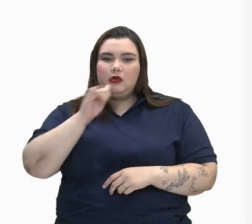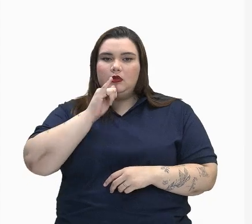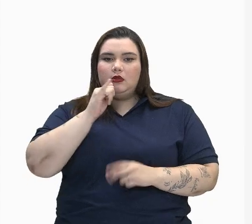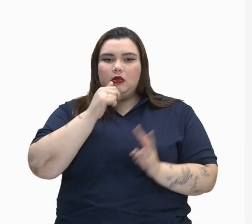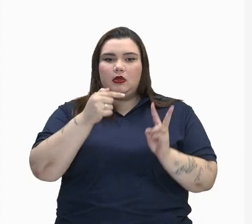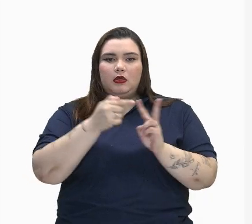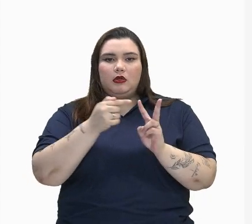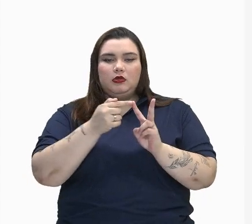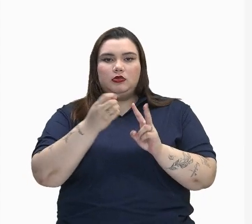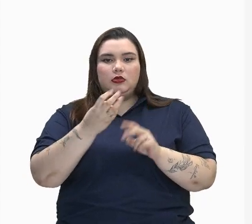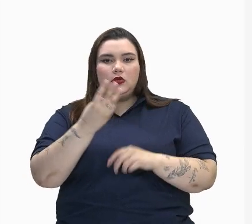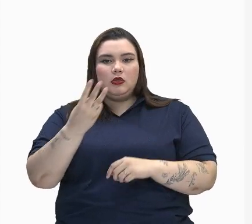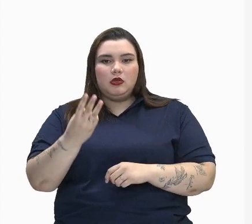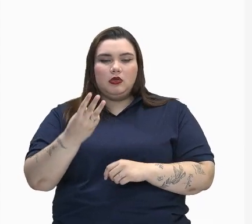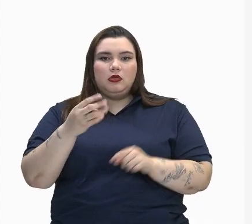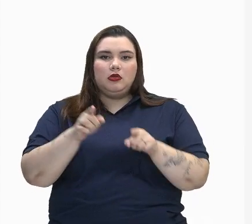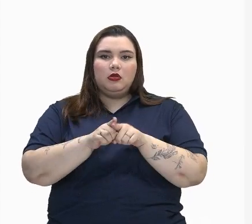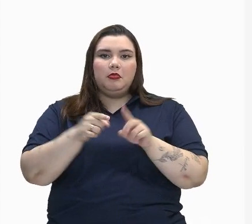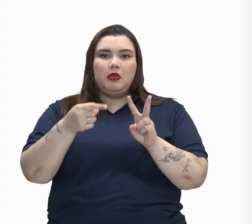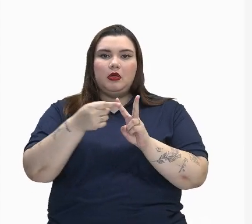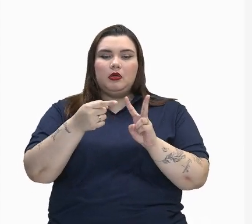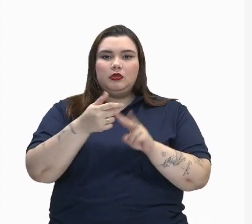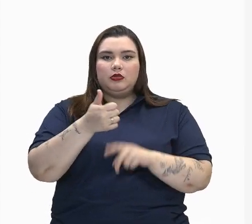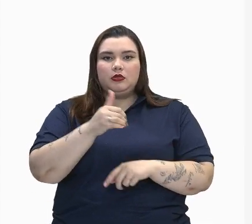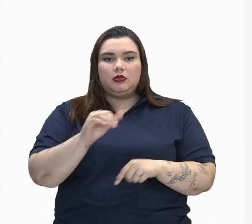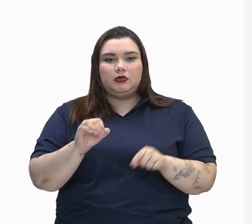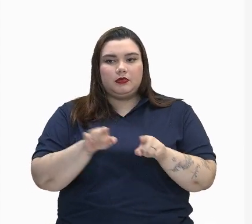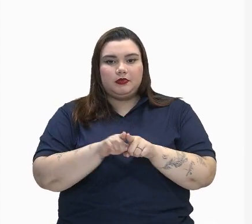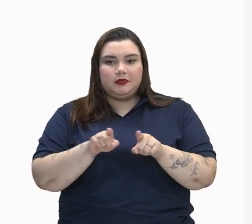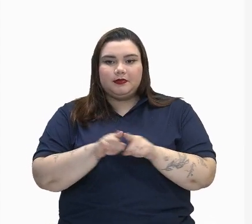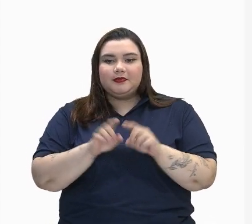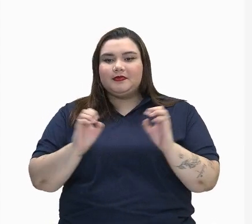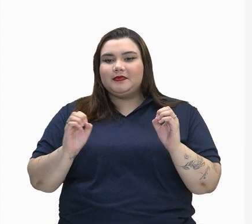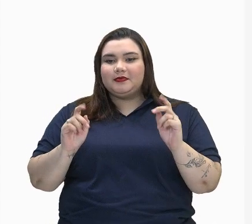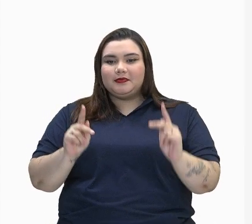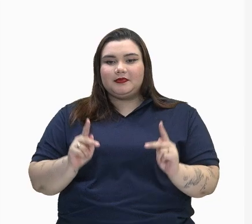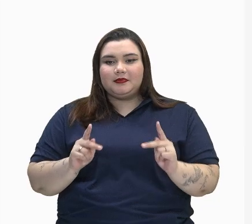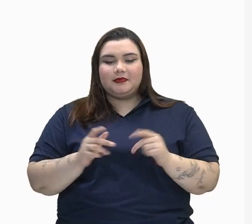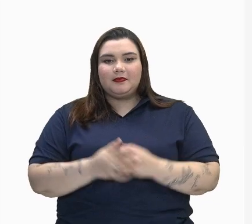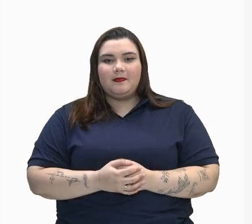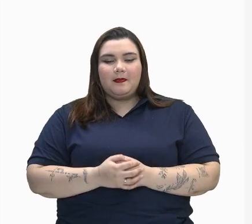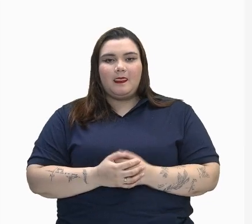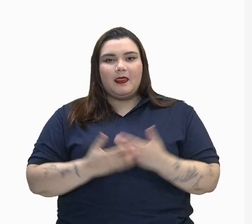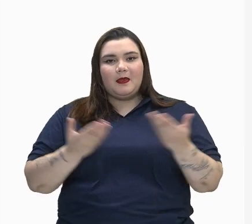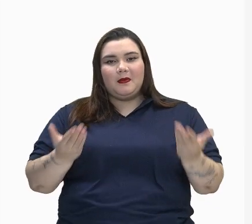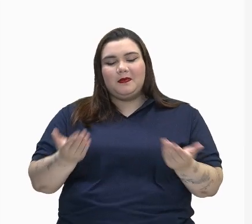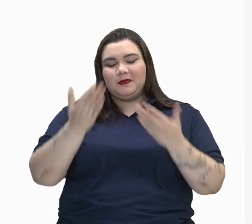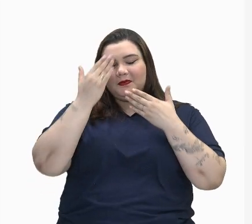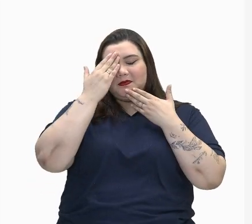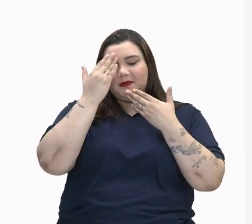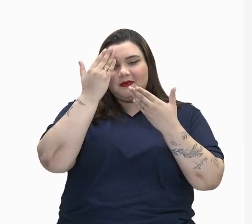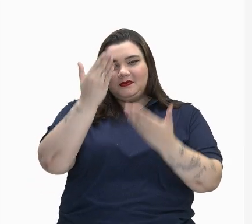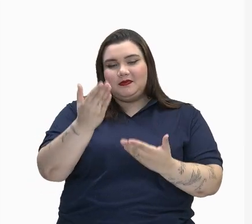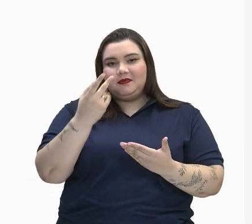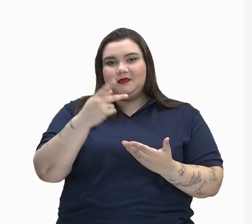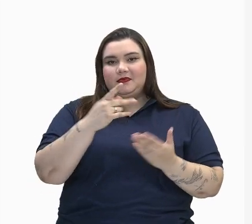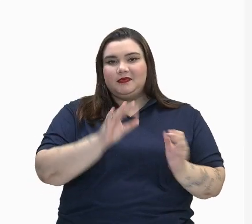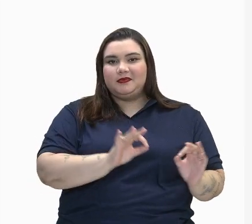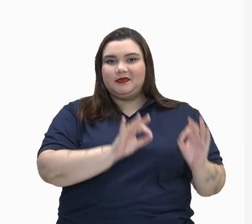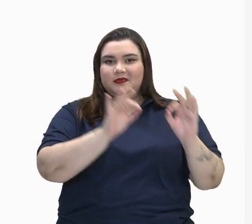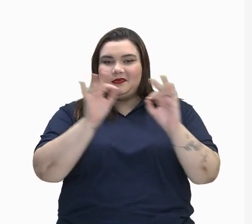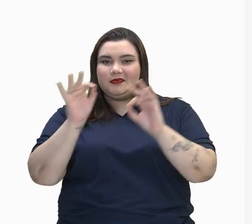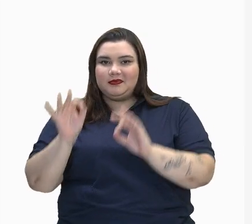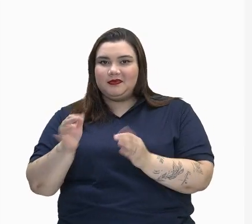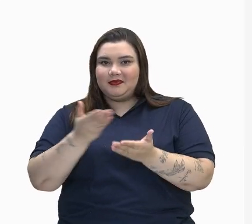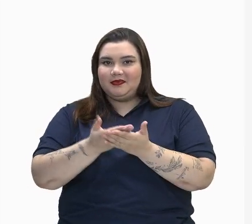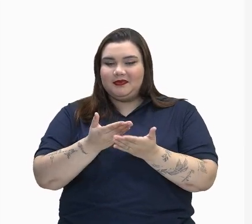a gente fez aproximadamente com a raiz de 10 também. Tá certo, gente? Então, eu quero agradecer aqui muito a atenção de todos